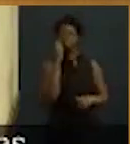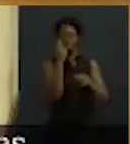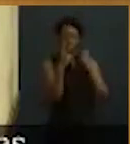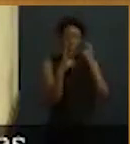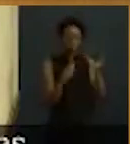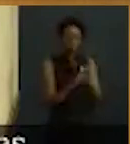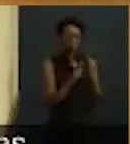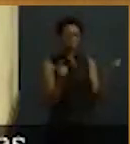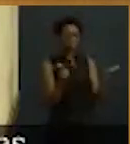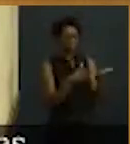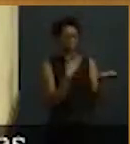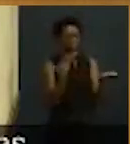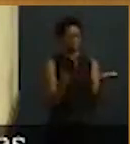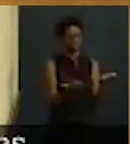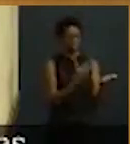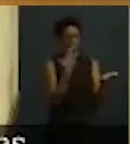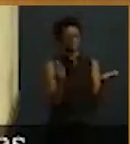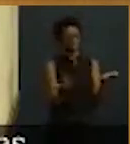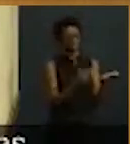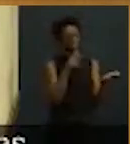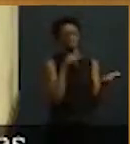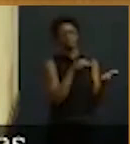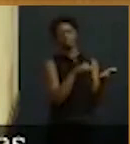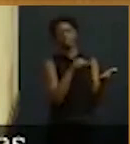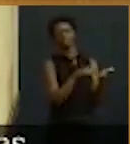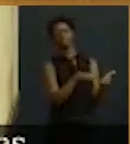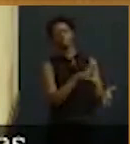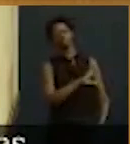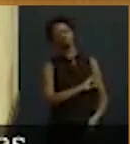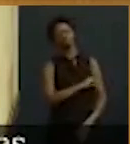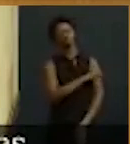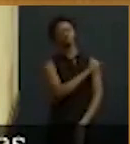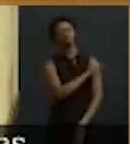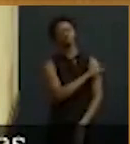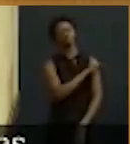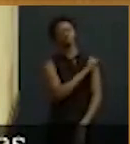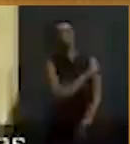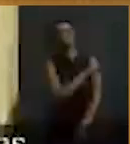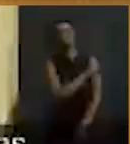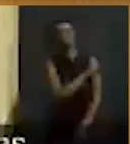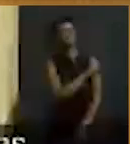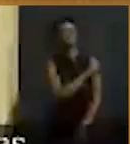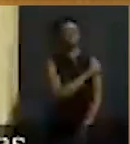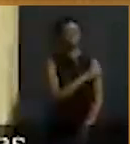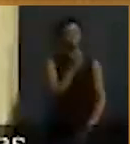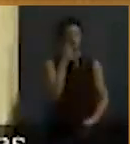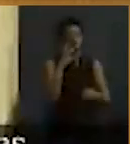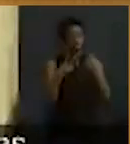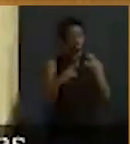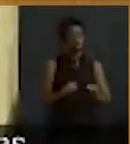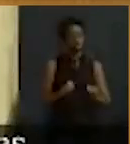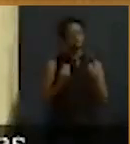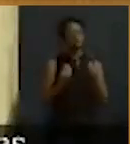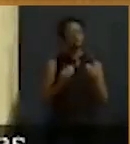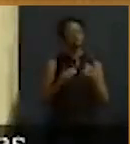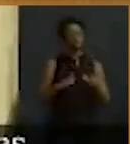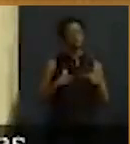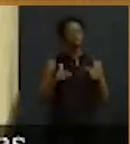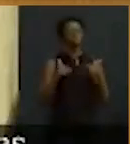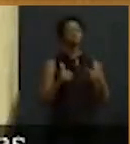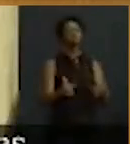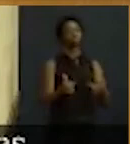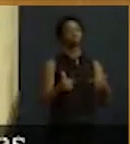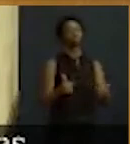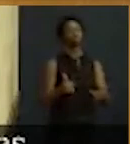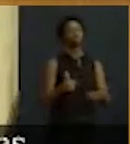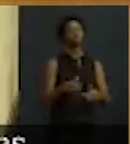dos jornais deste amado Estado do Rio de Janeiro para constatarmos como tem atuado o Ministério Público no